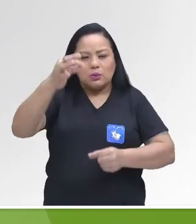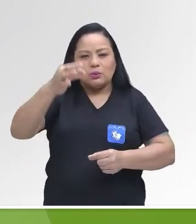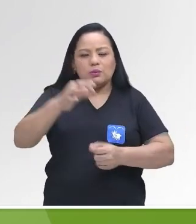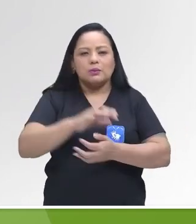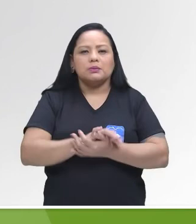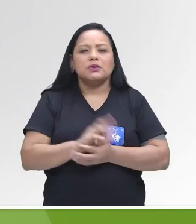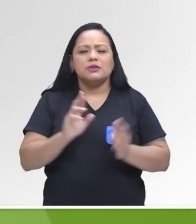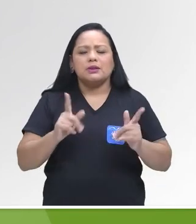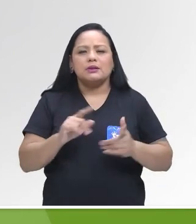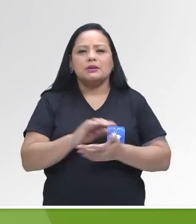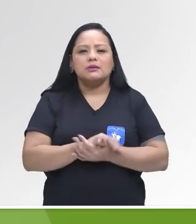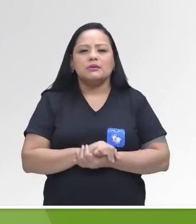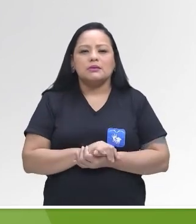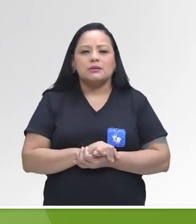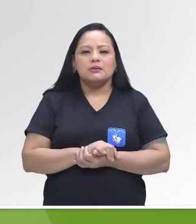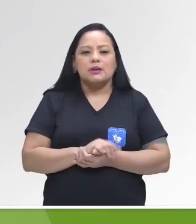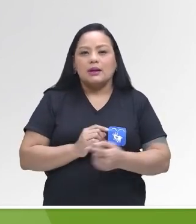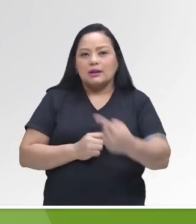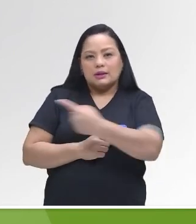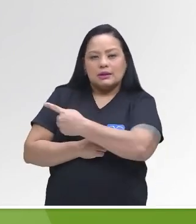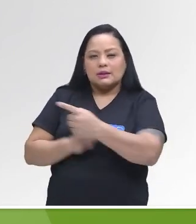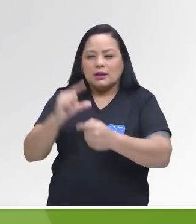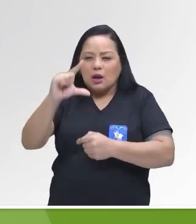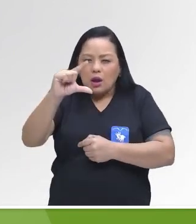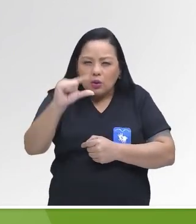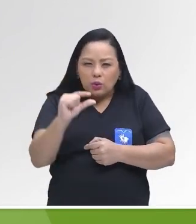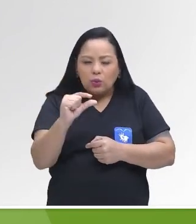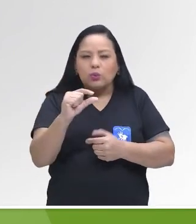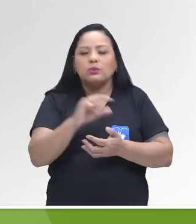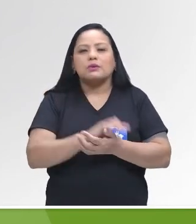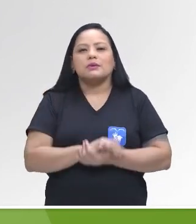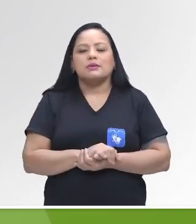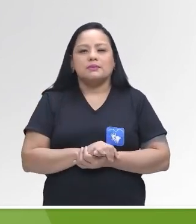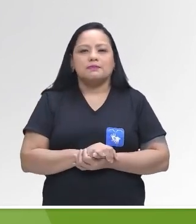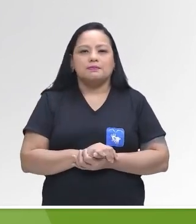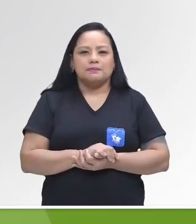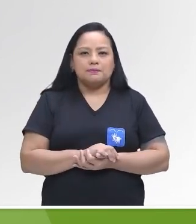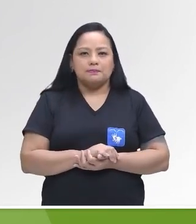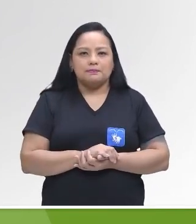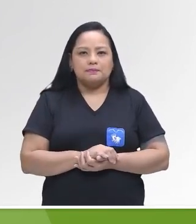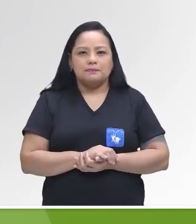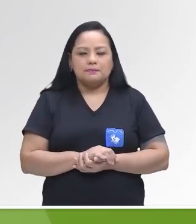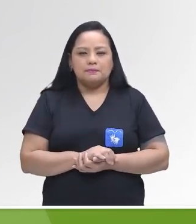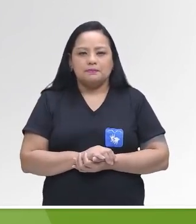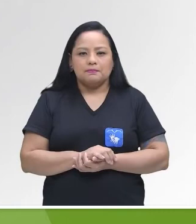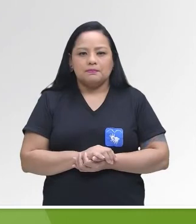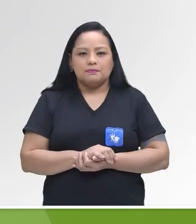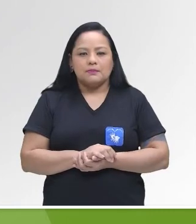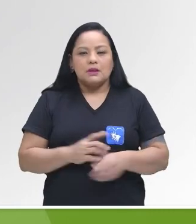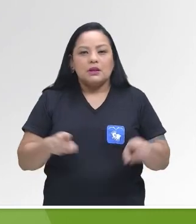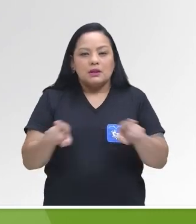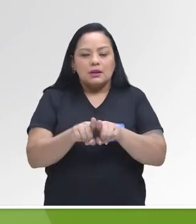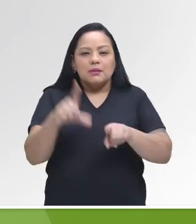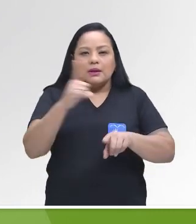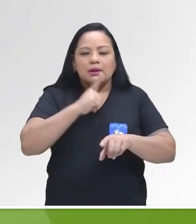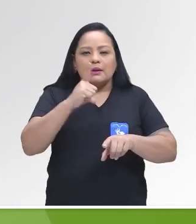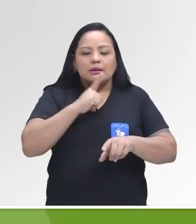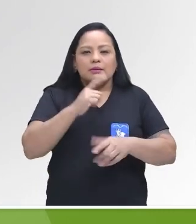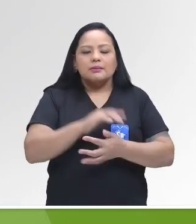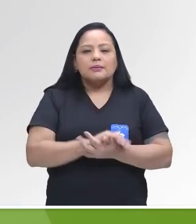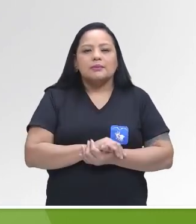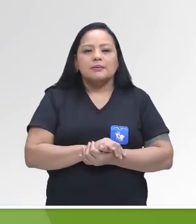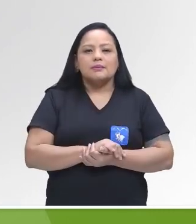tá bom? Então a gente observa aí as salamandras, ok? E aí vão ter ainda